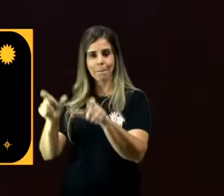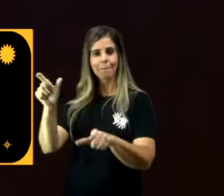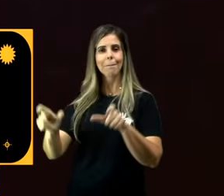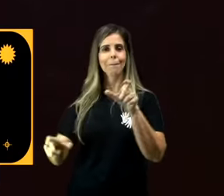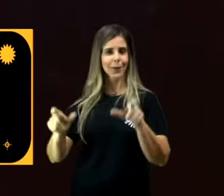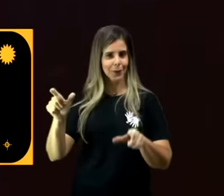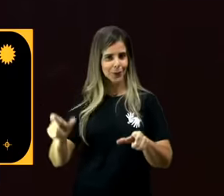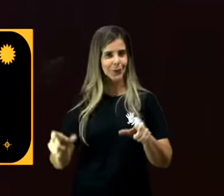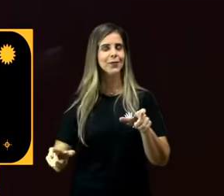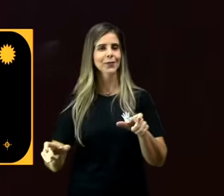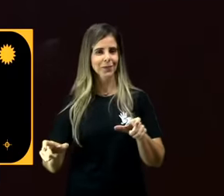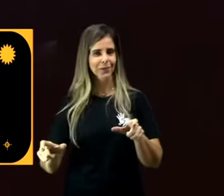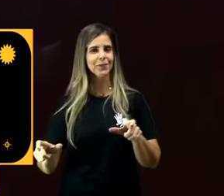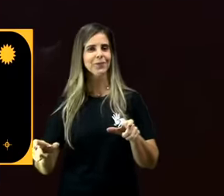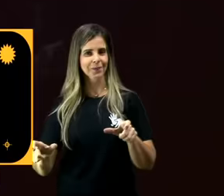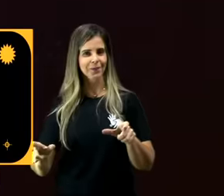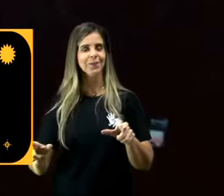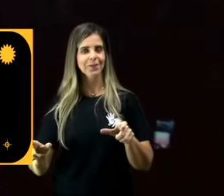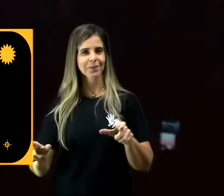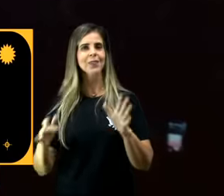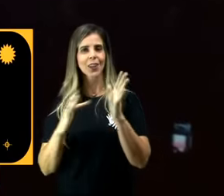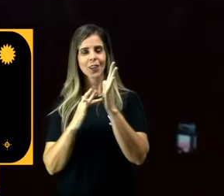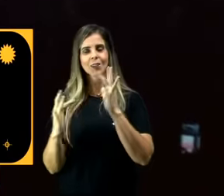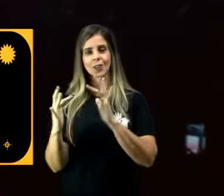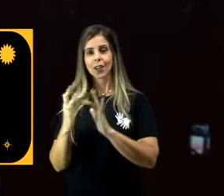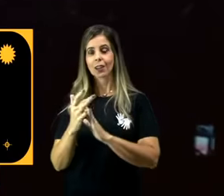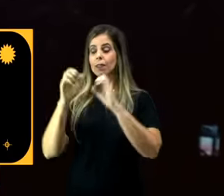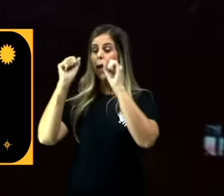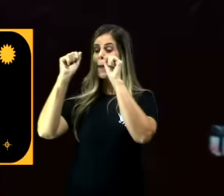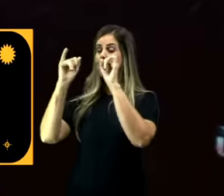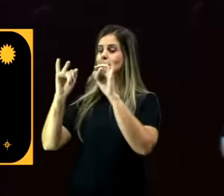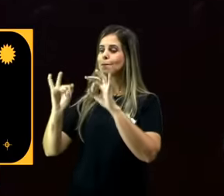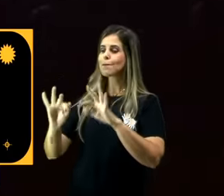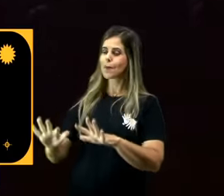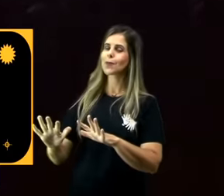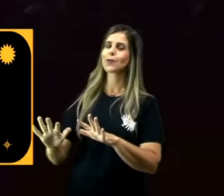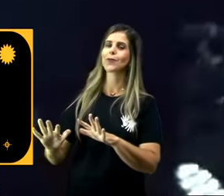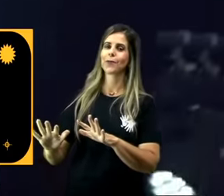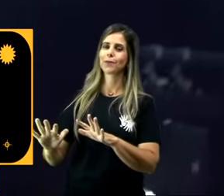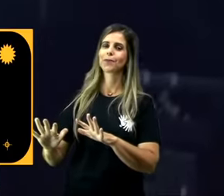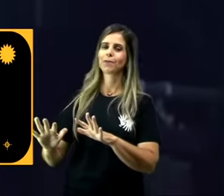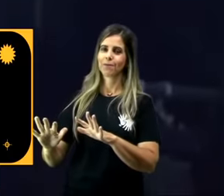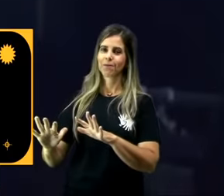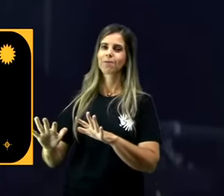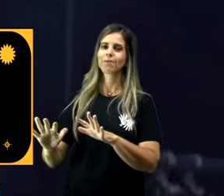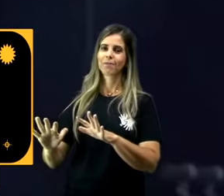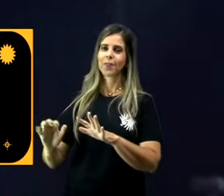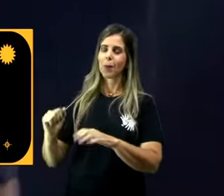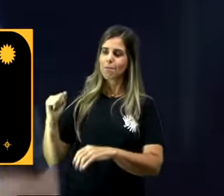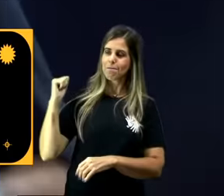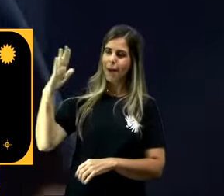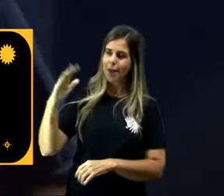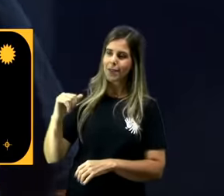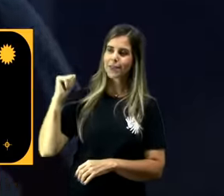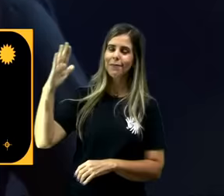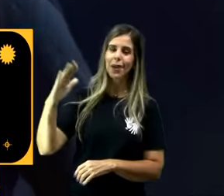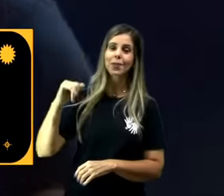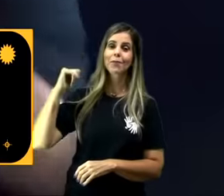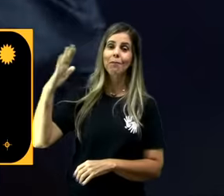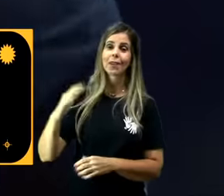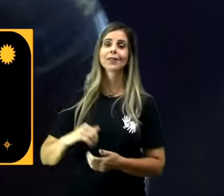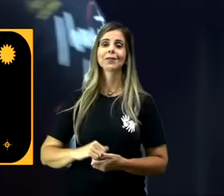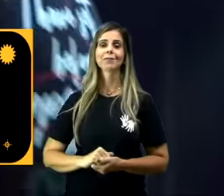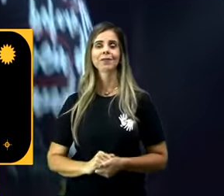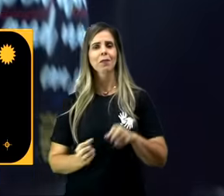maior. A unção vai ser 10 vezes maior. Eu vou assustar muita